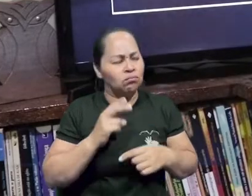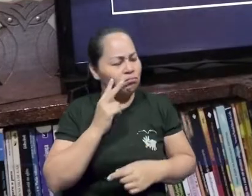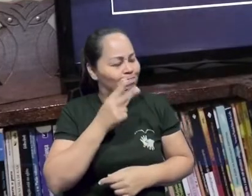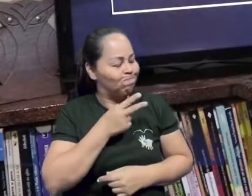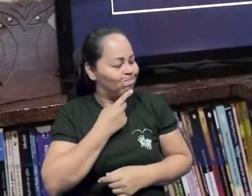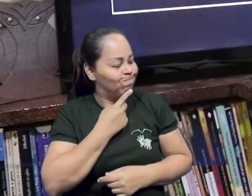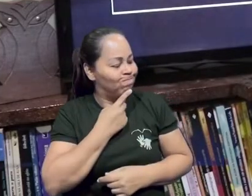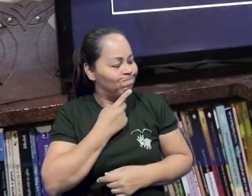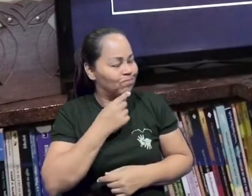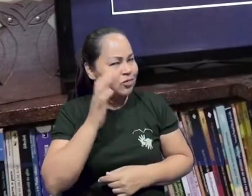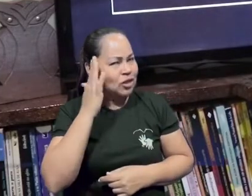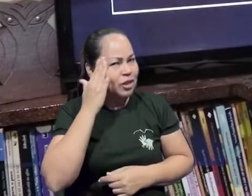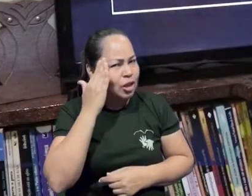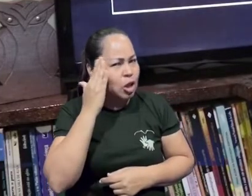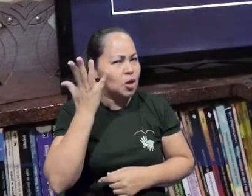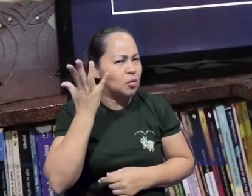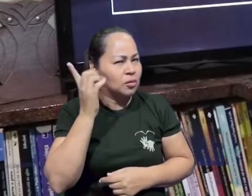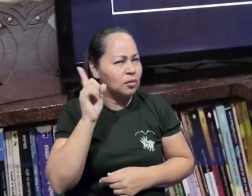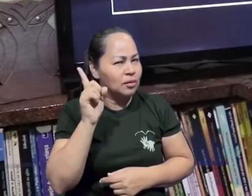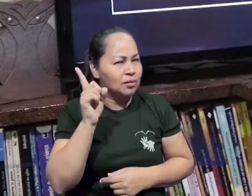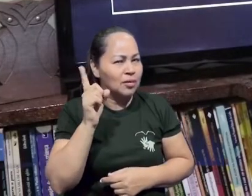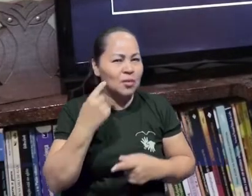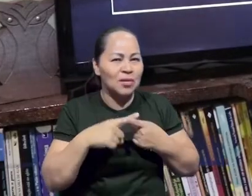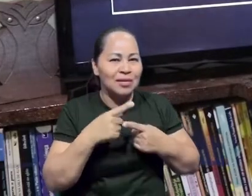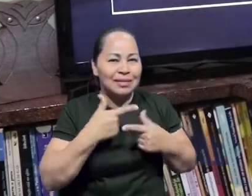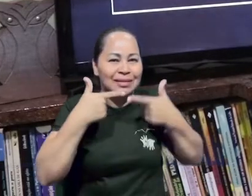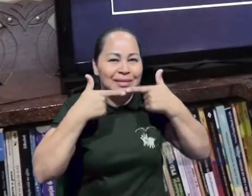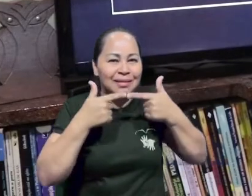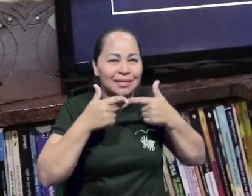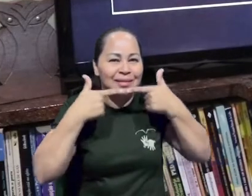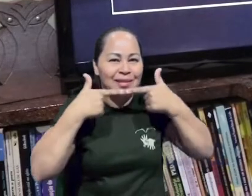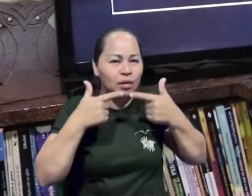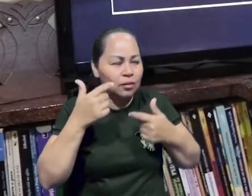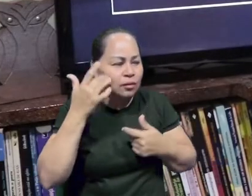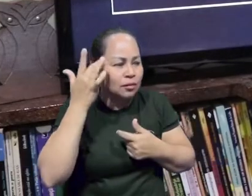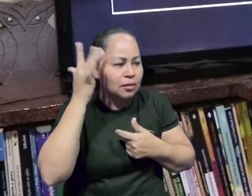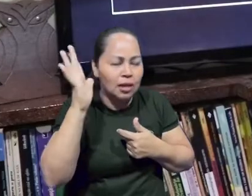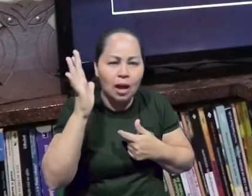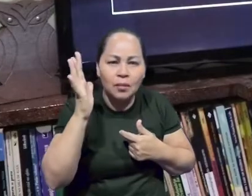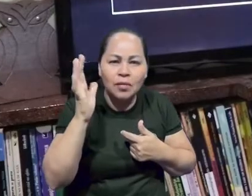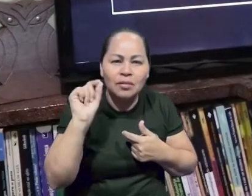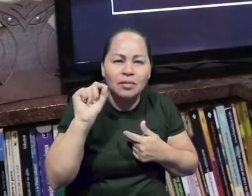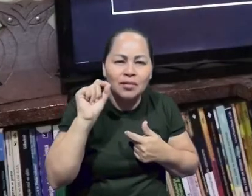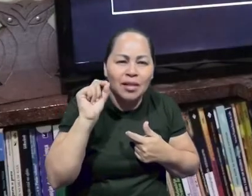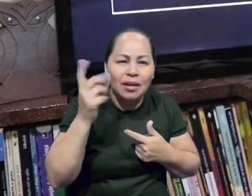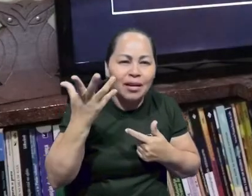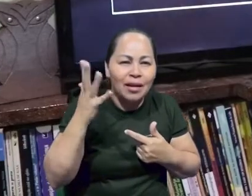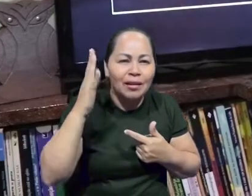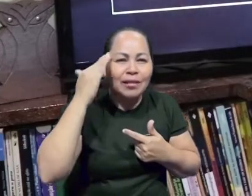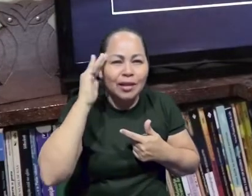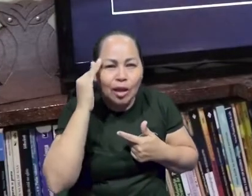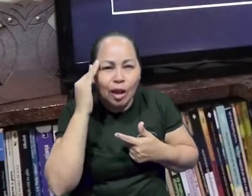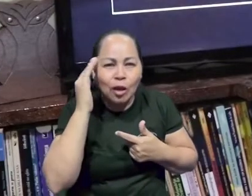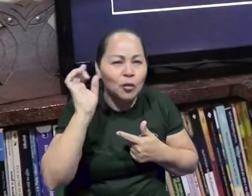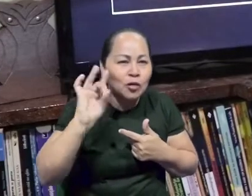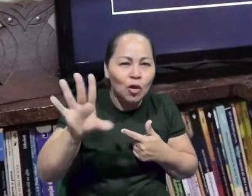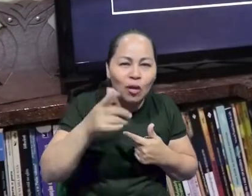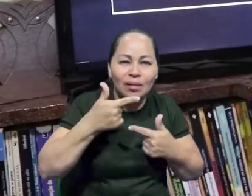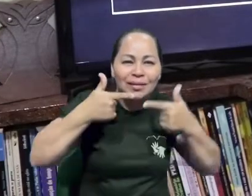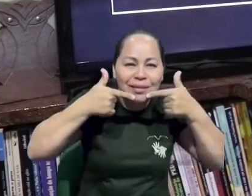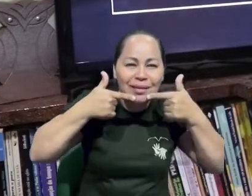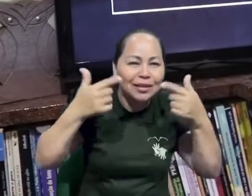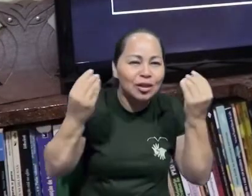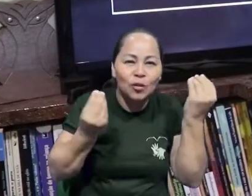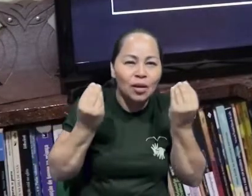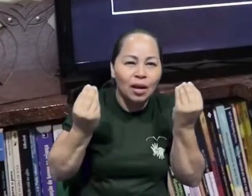difícil identificar quando compreende algum comando. Quando a criança sorri, a gente não sabe se ele está entendendo ou se ele está apenas